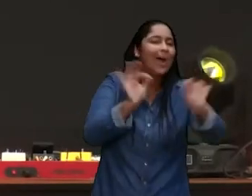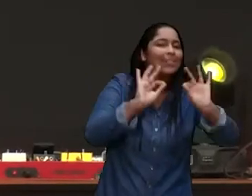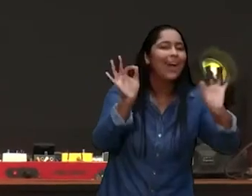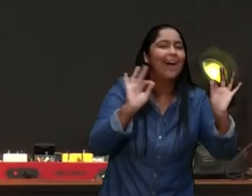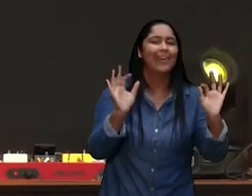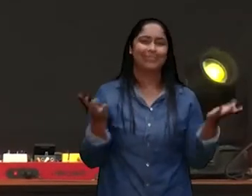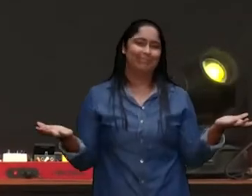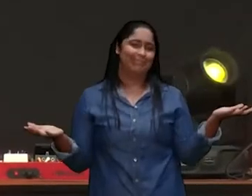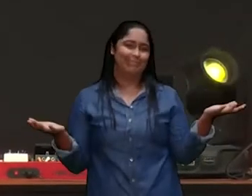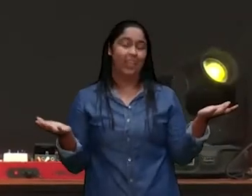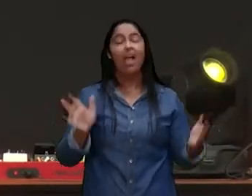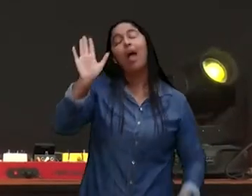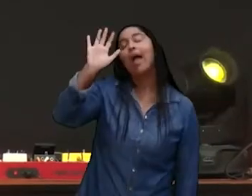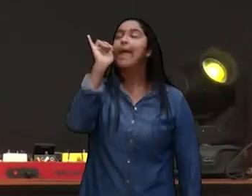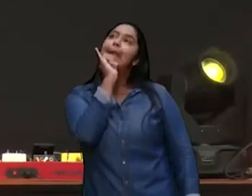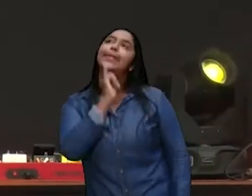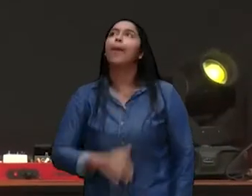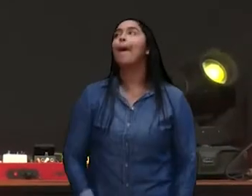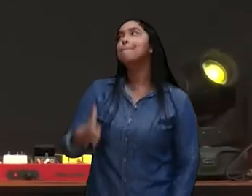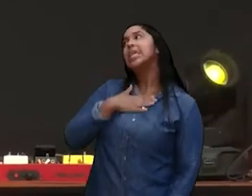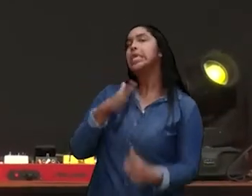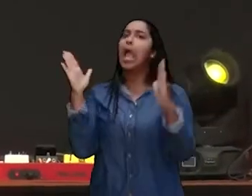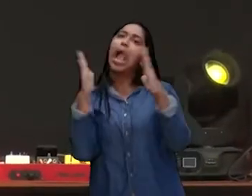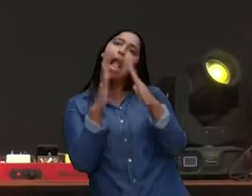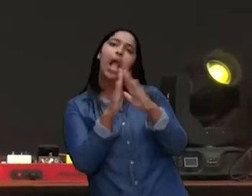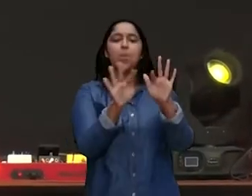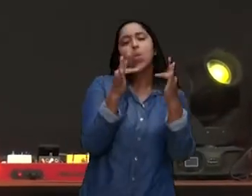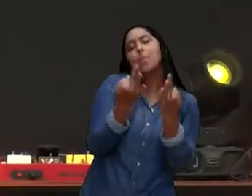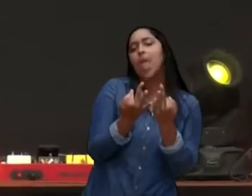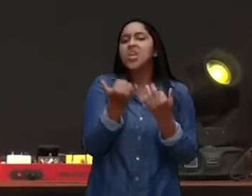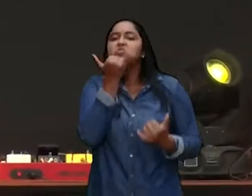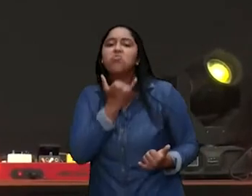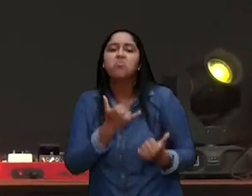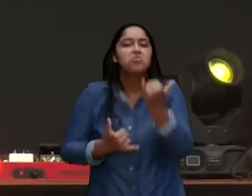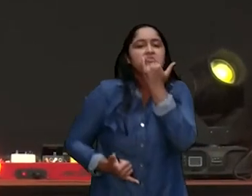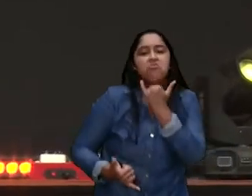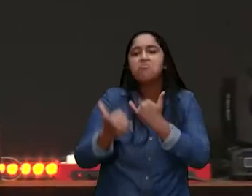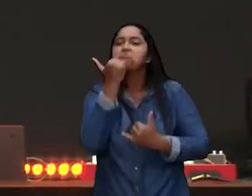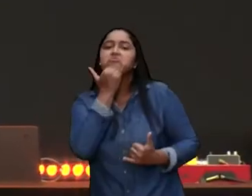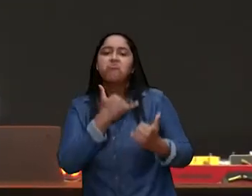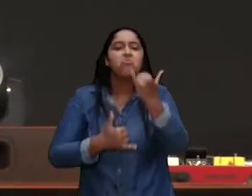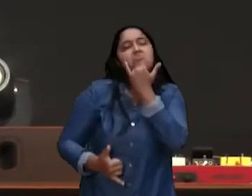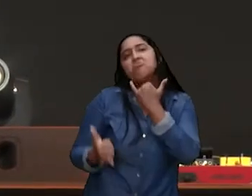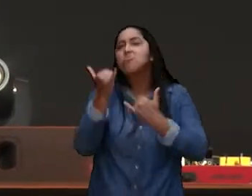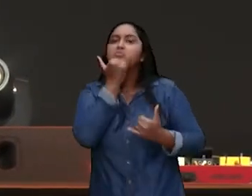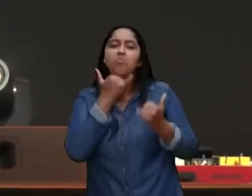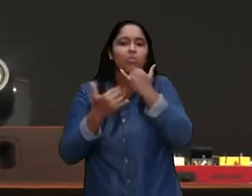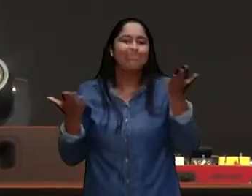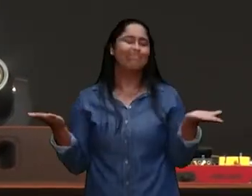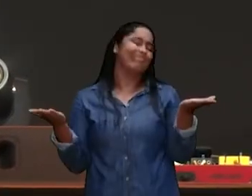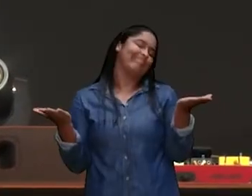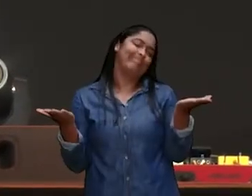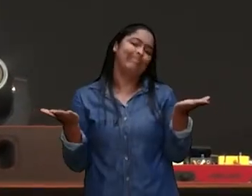alguém na minha família há o problema da minha casa a reforma do meu apartamento arrumar um emprego